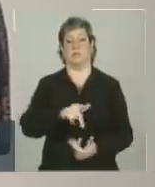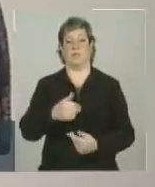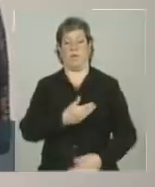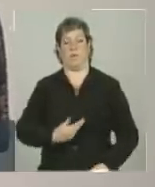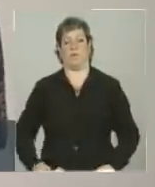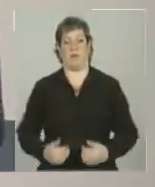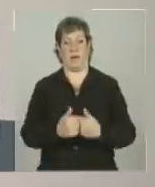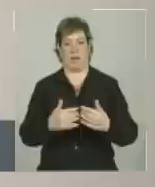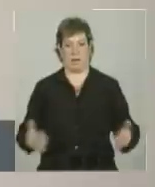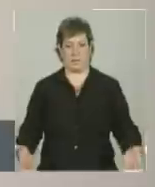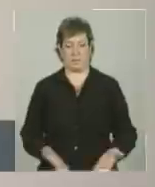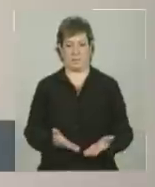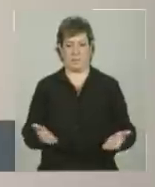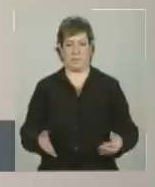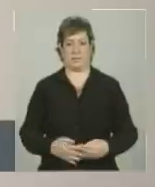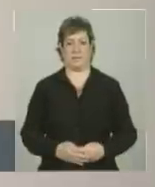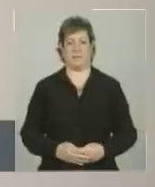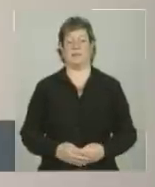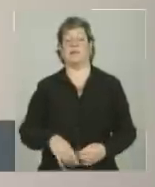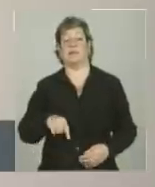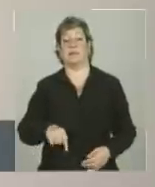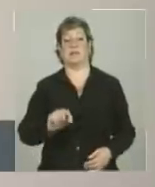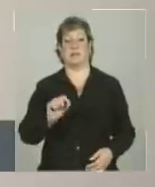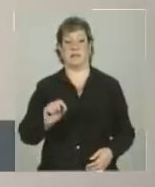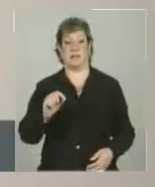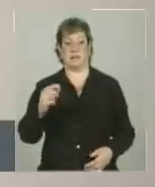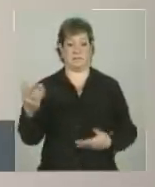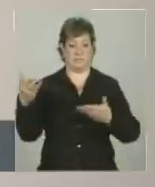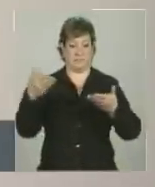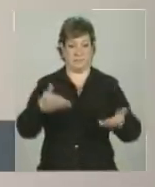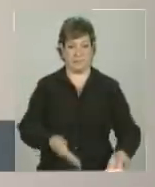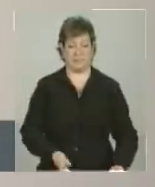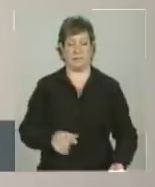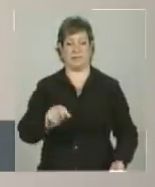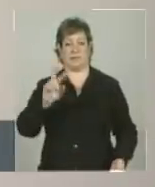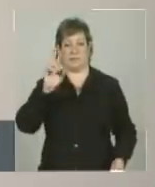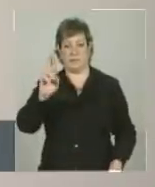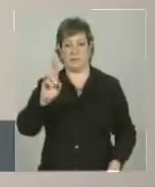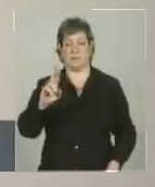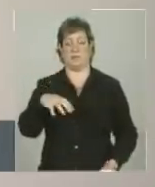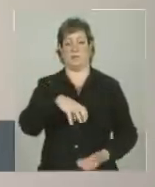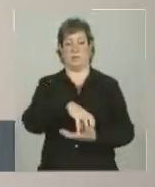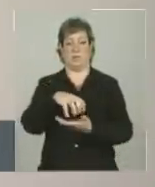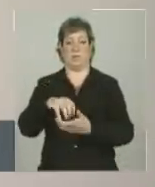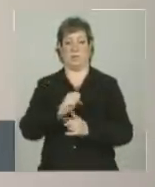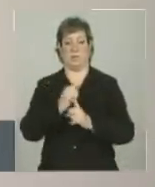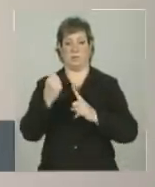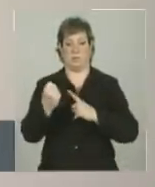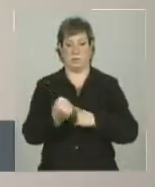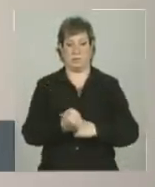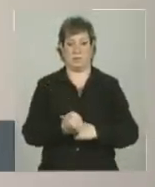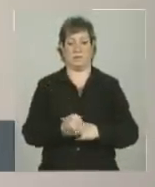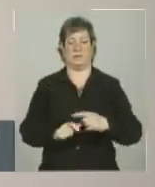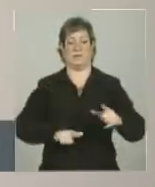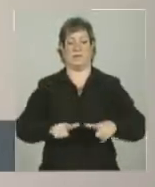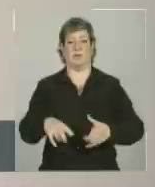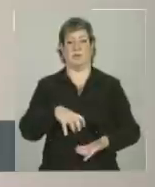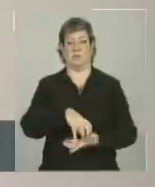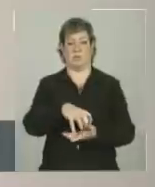aberto. A presença de representantes de movimentos sociais, entidades do setor